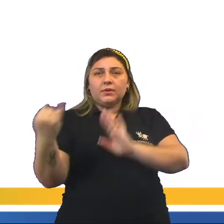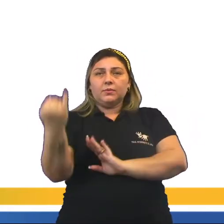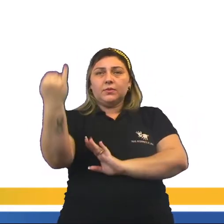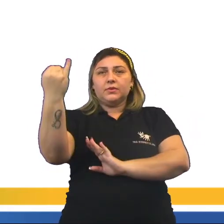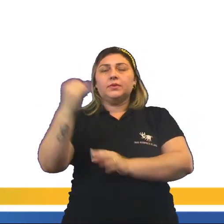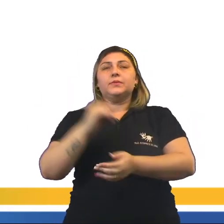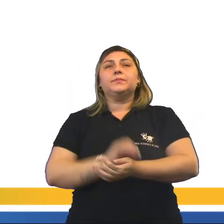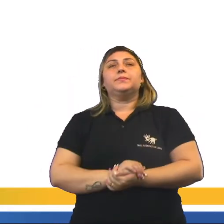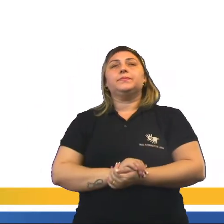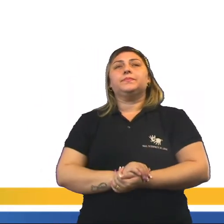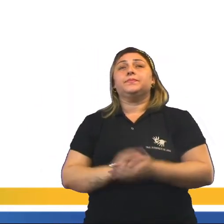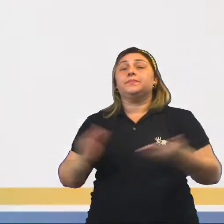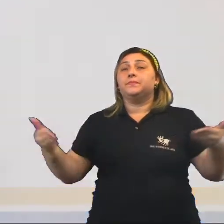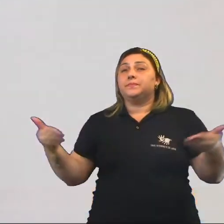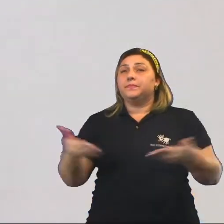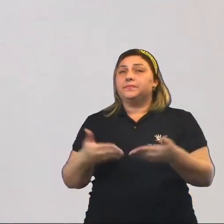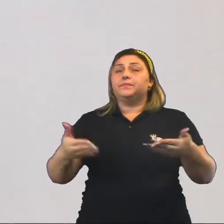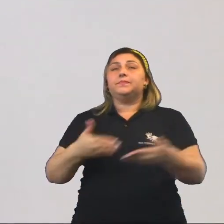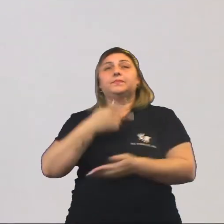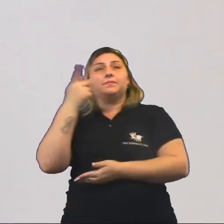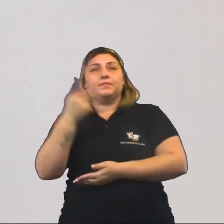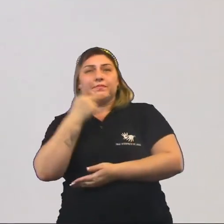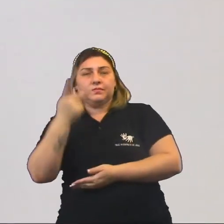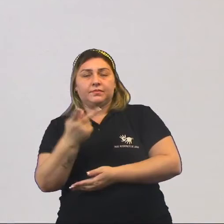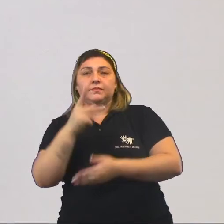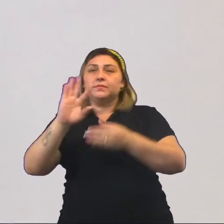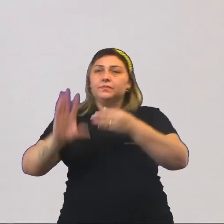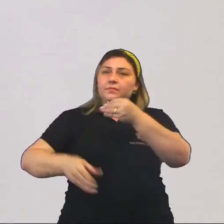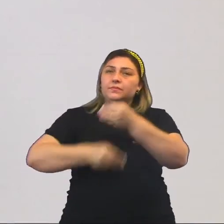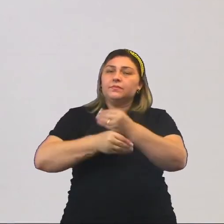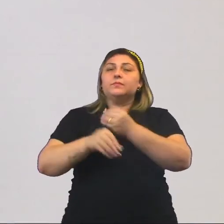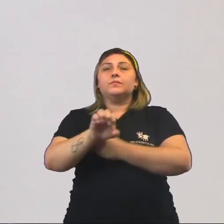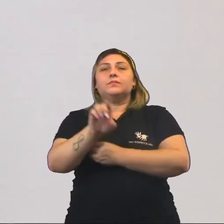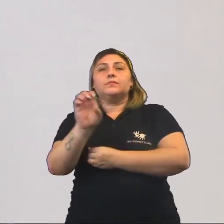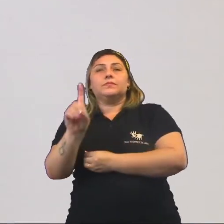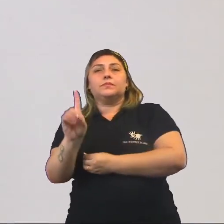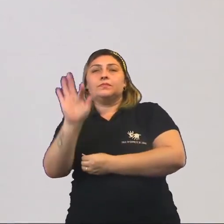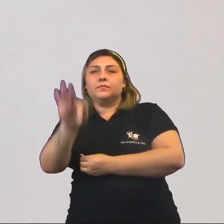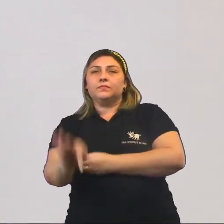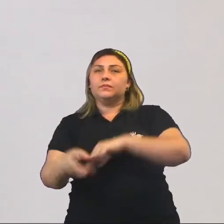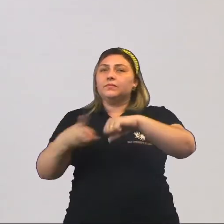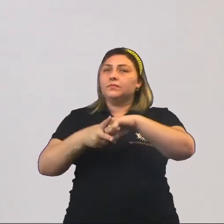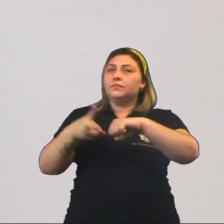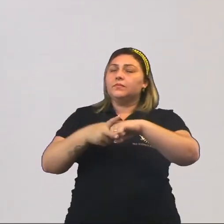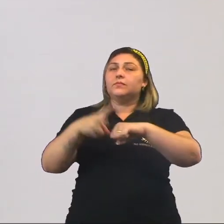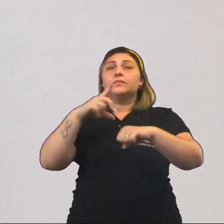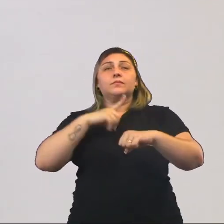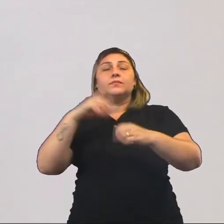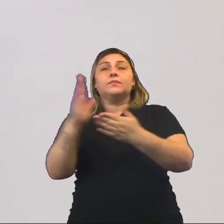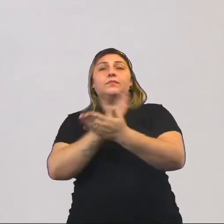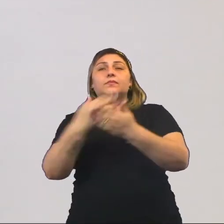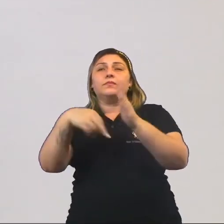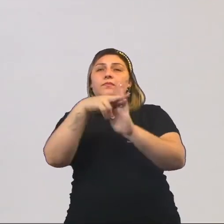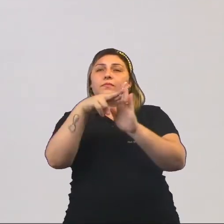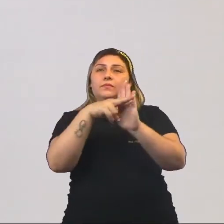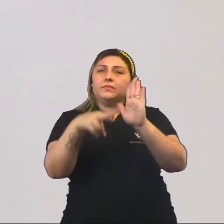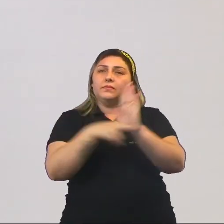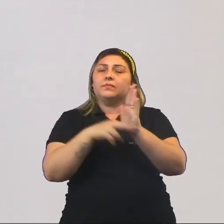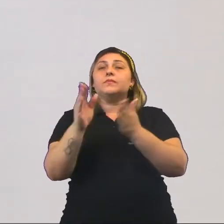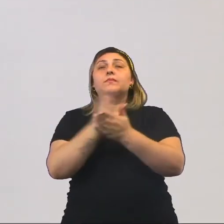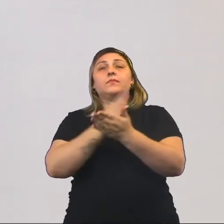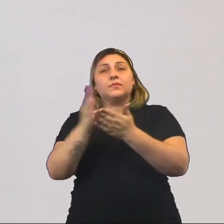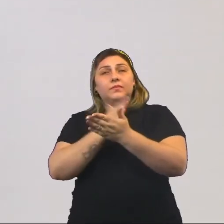importantes. Agora, quando nós falamos aí de acrescentar o ed no final do verbo, existem algumas regras e